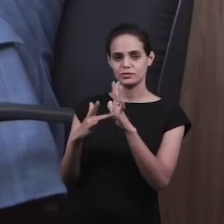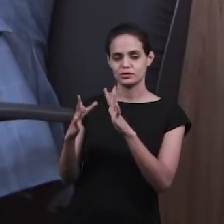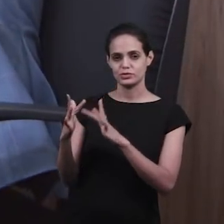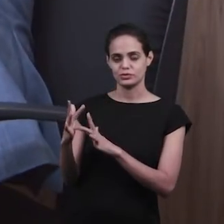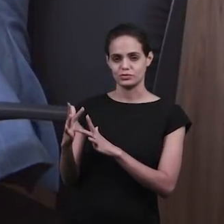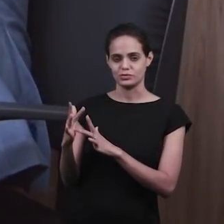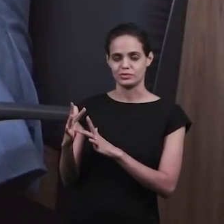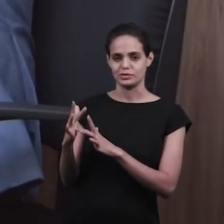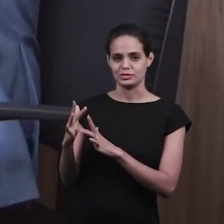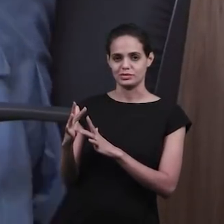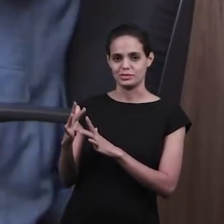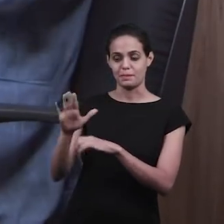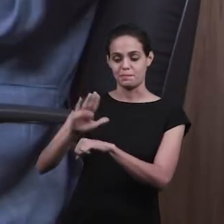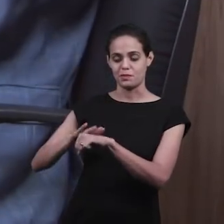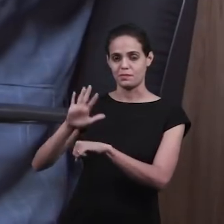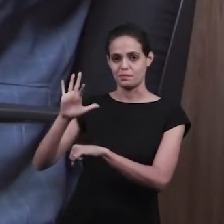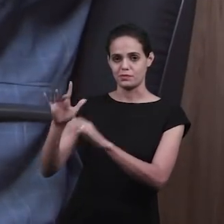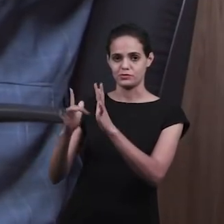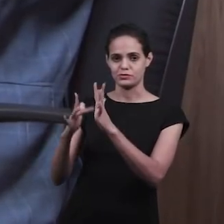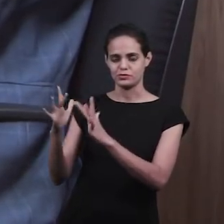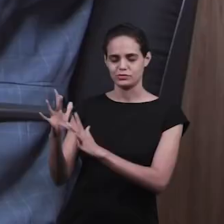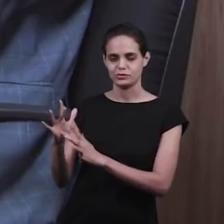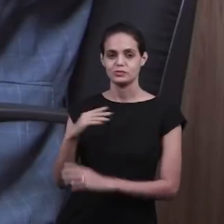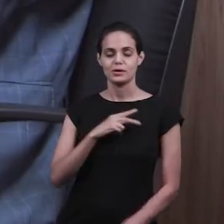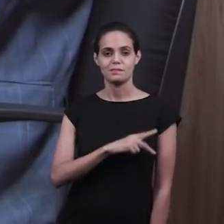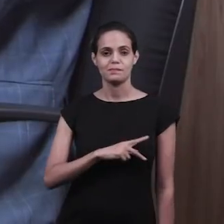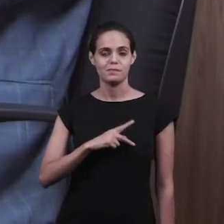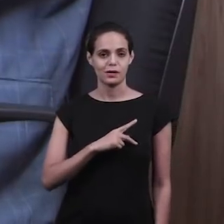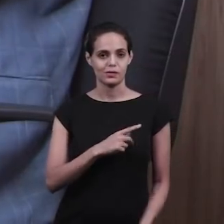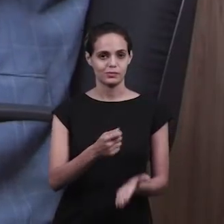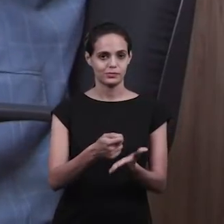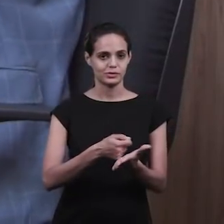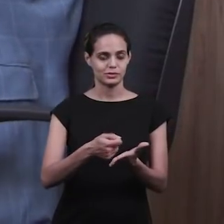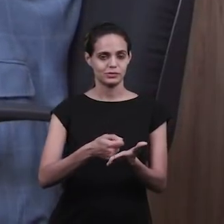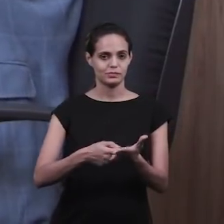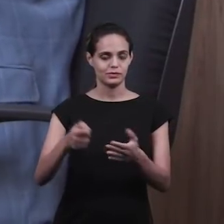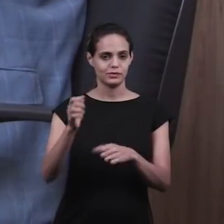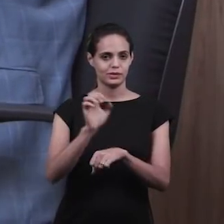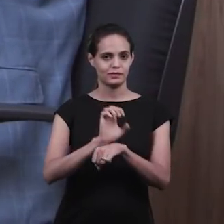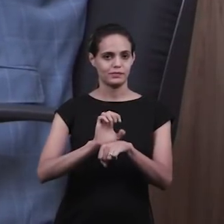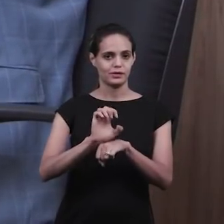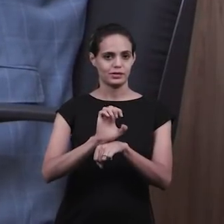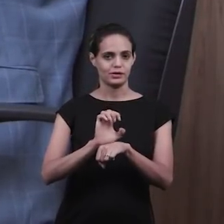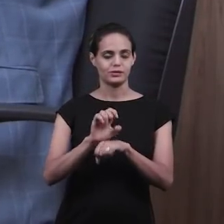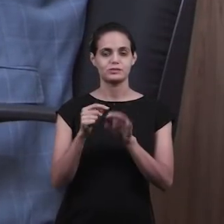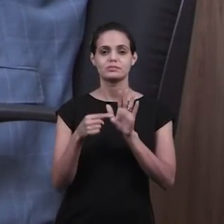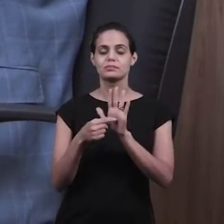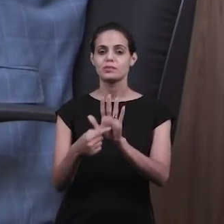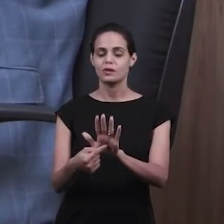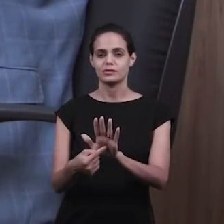aí Paulo, quando escreve aos Efésios, ele já detalha essa mão.